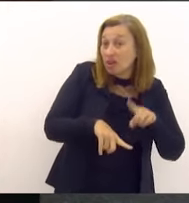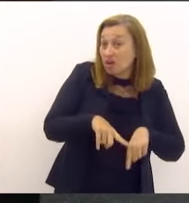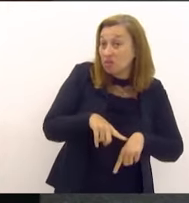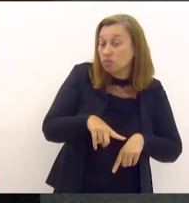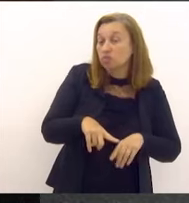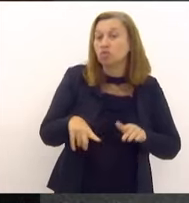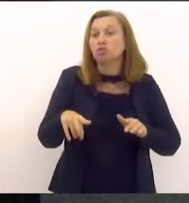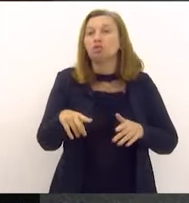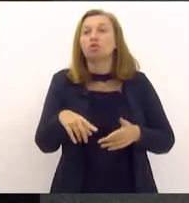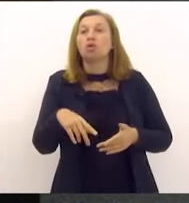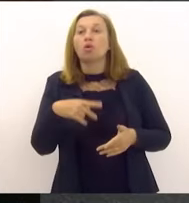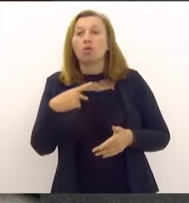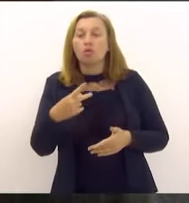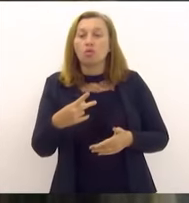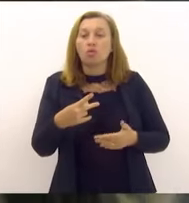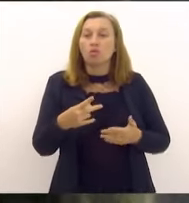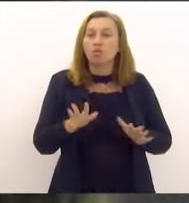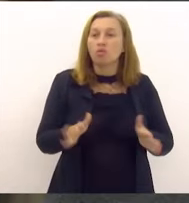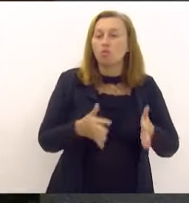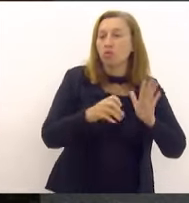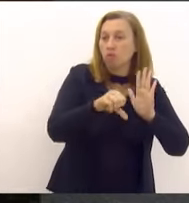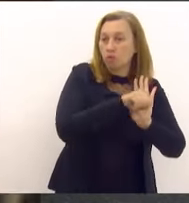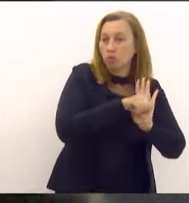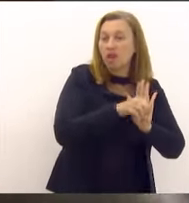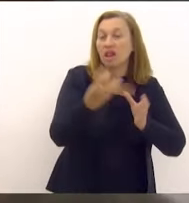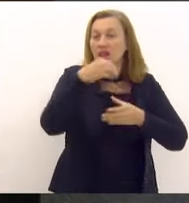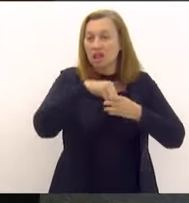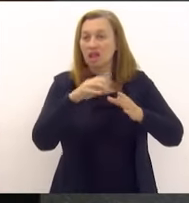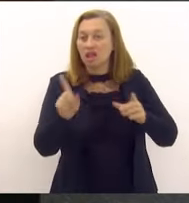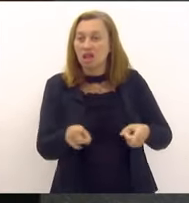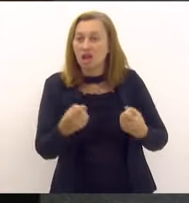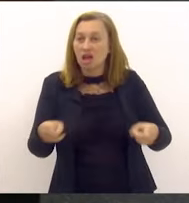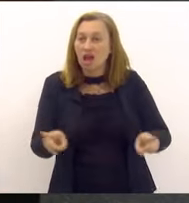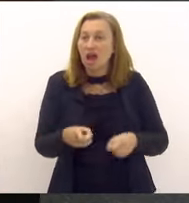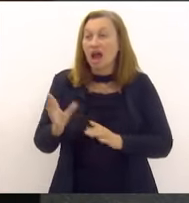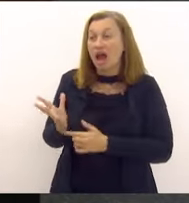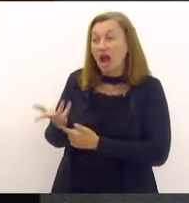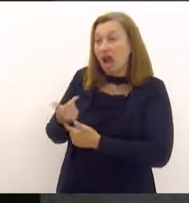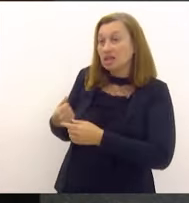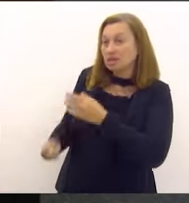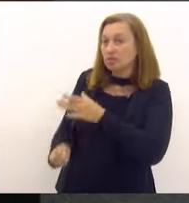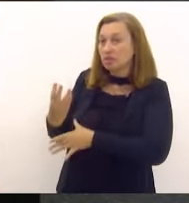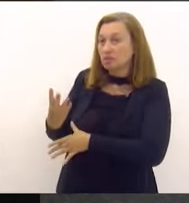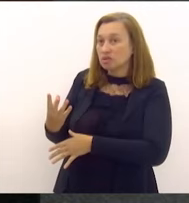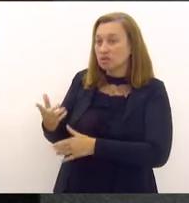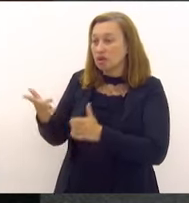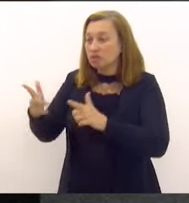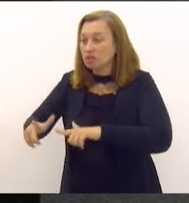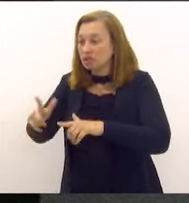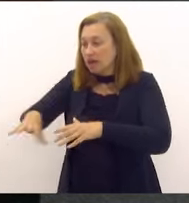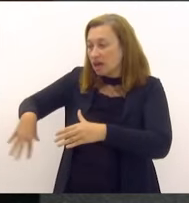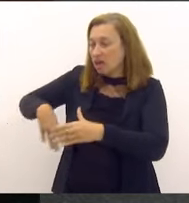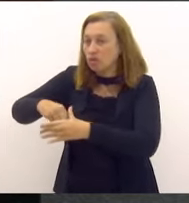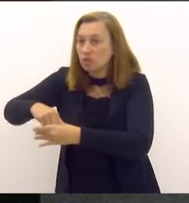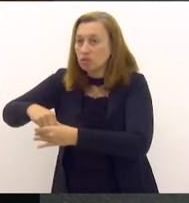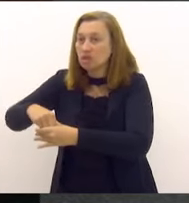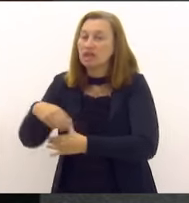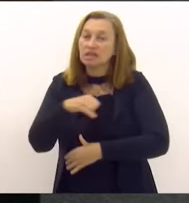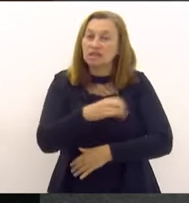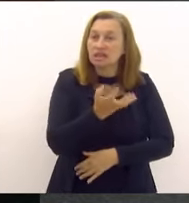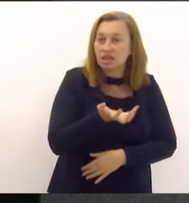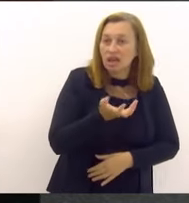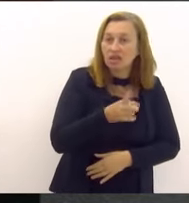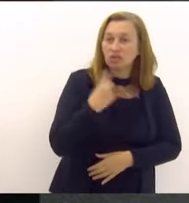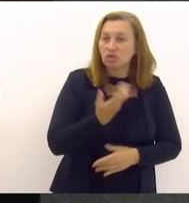crime organizado dentro das músicas, bom, a arte é produzida a partir do meio onde ela está inserida. Se a gente quer que os